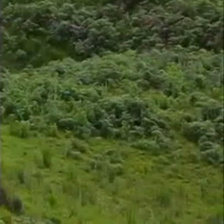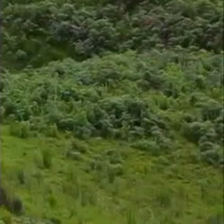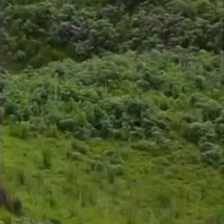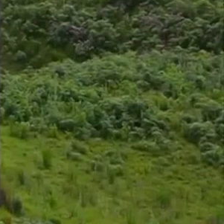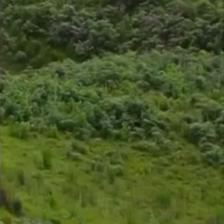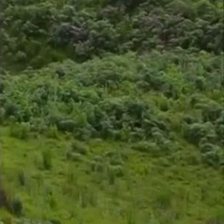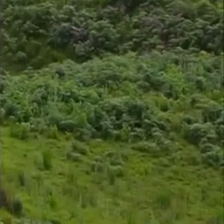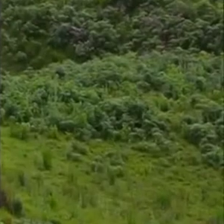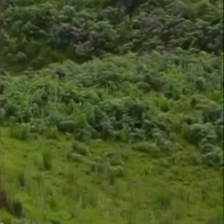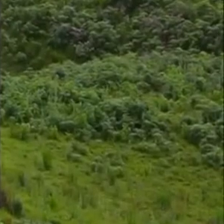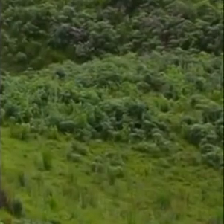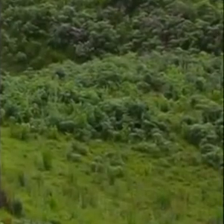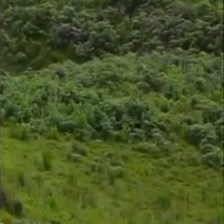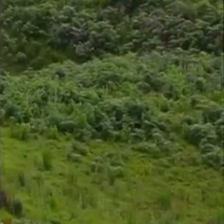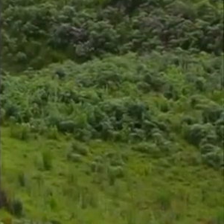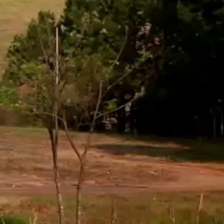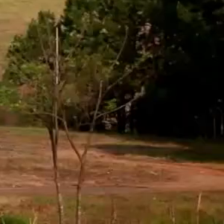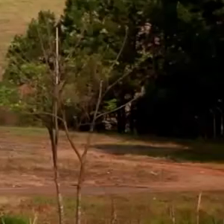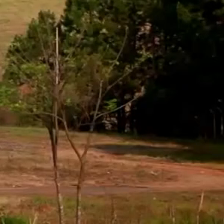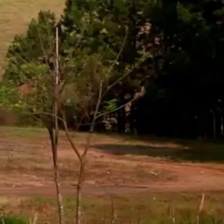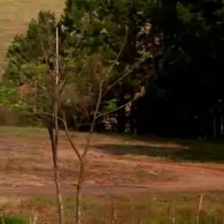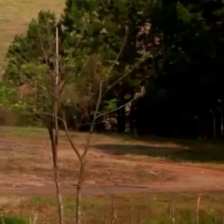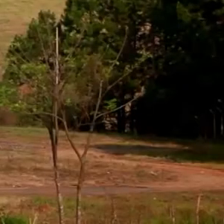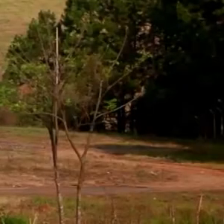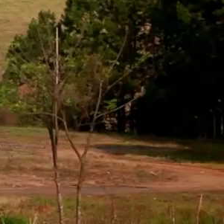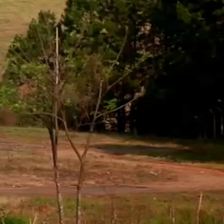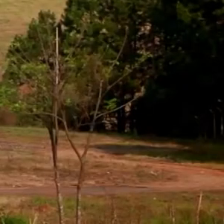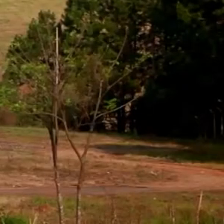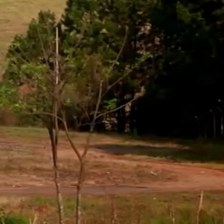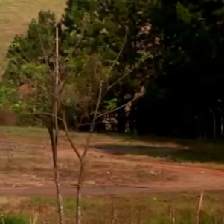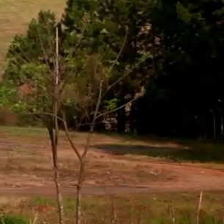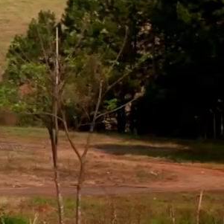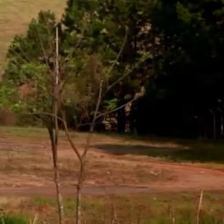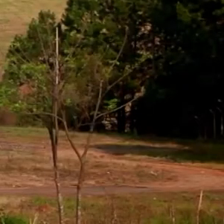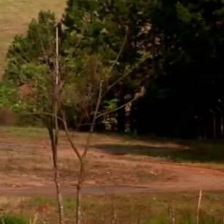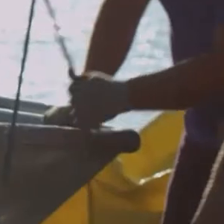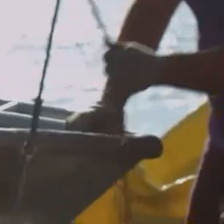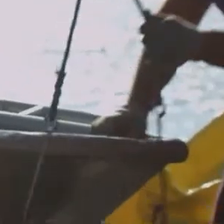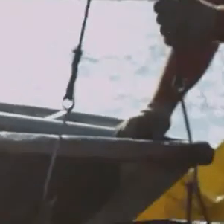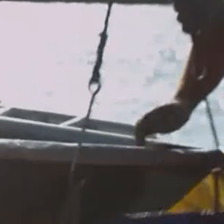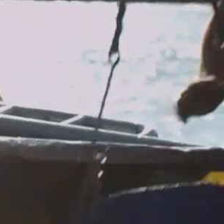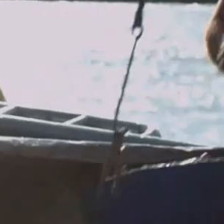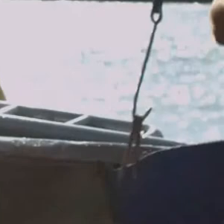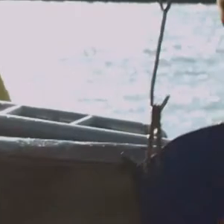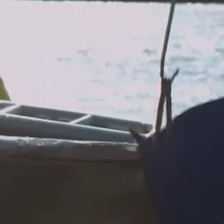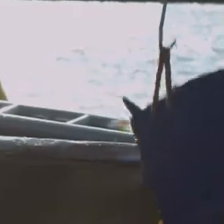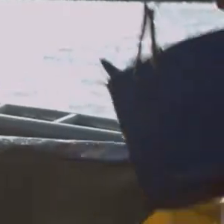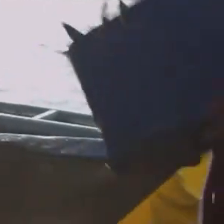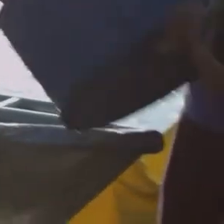hoje eu deixei no chão e